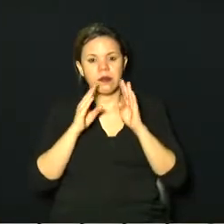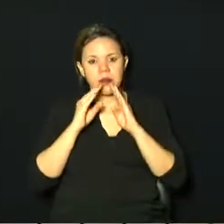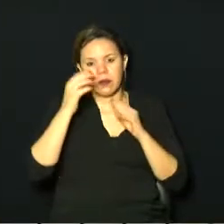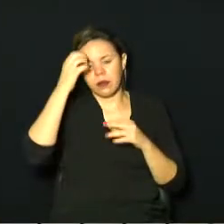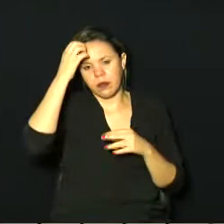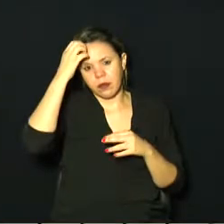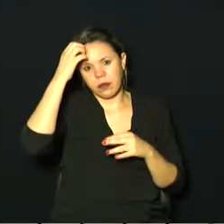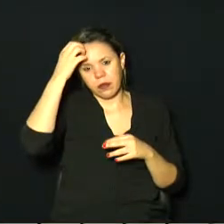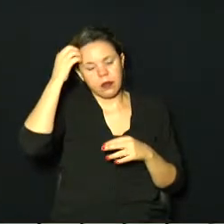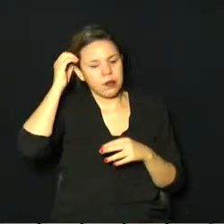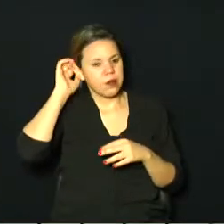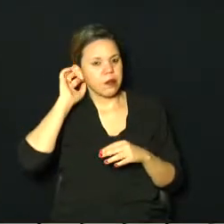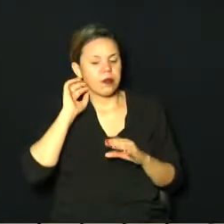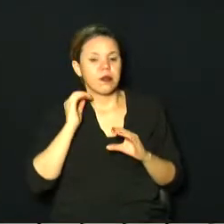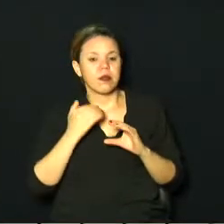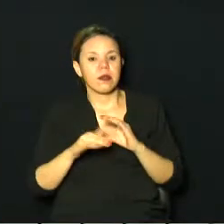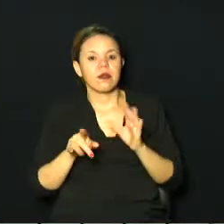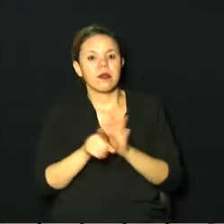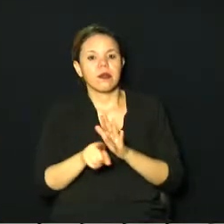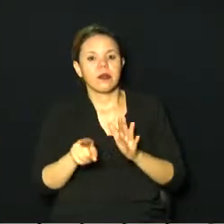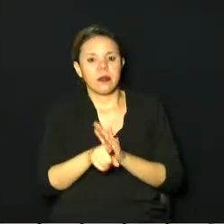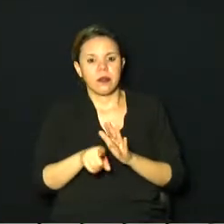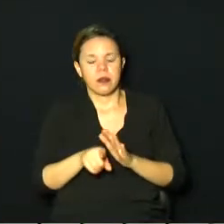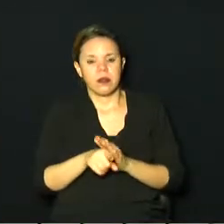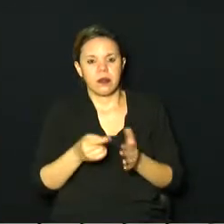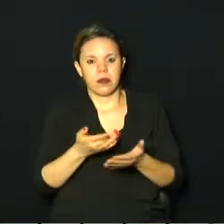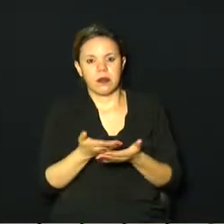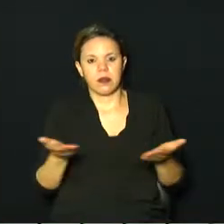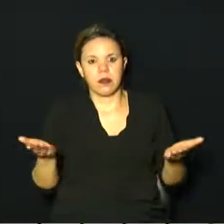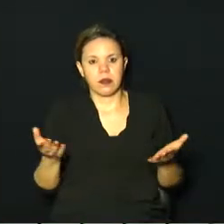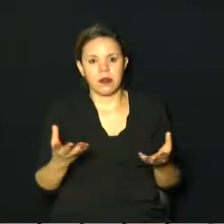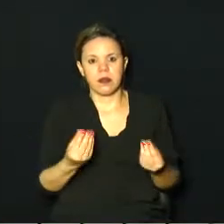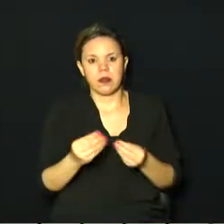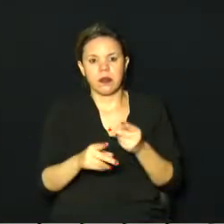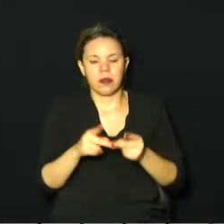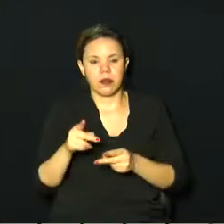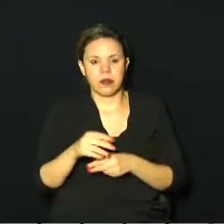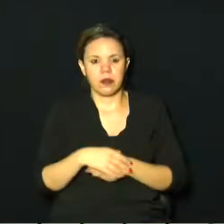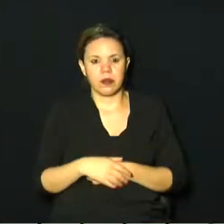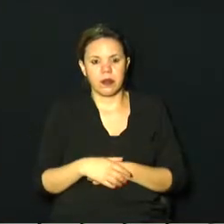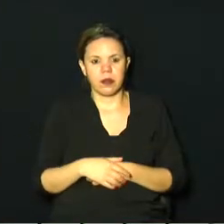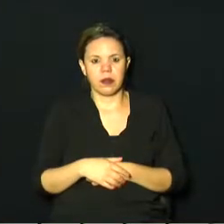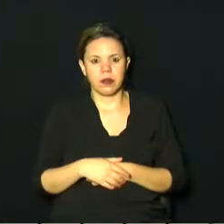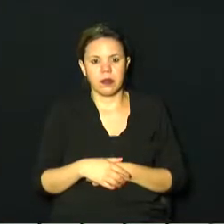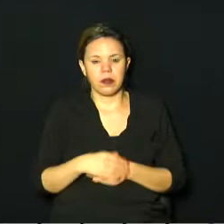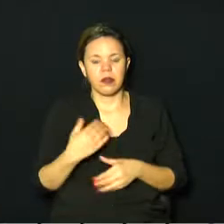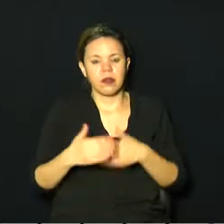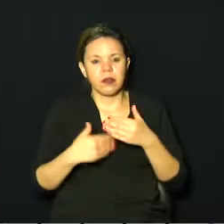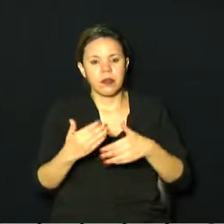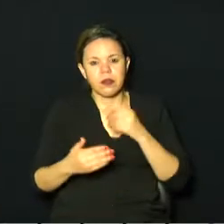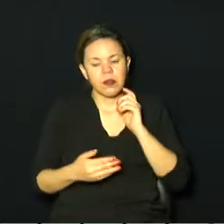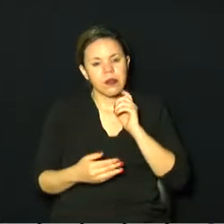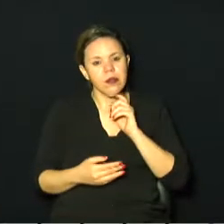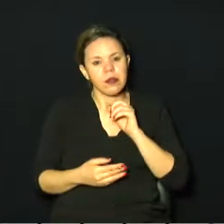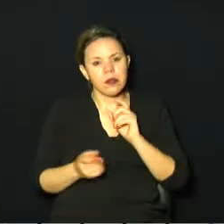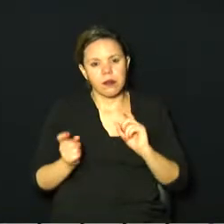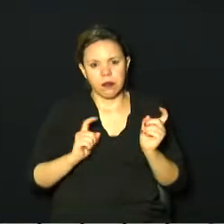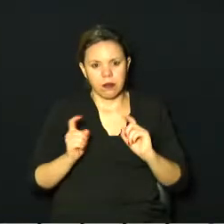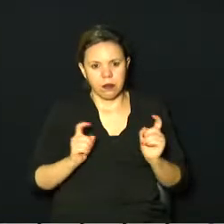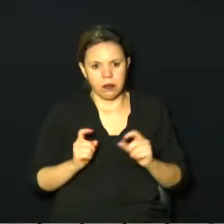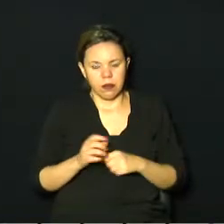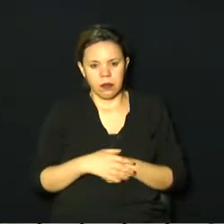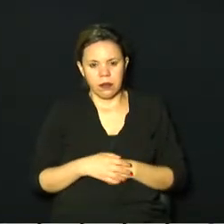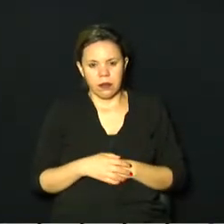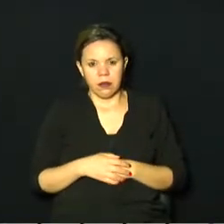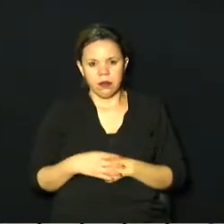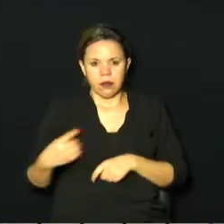nos mandado mensagem aqui, fazendo pergunta para você e para outros, mas a gente vai, ao decorrer aqui da nossa reunião, do